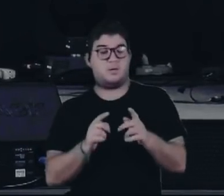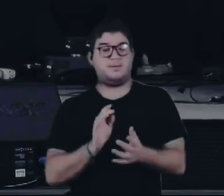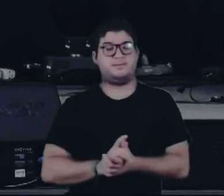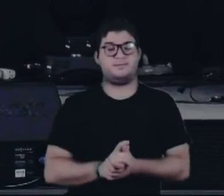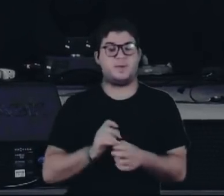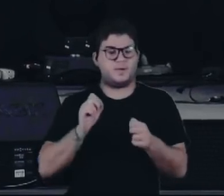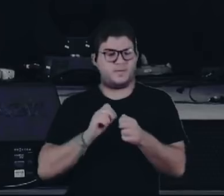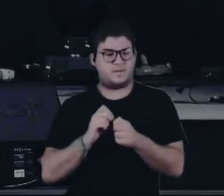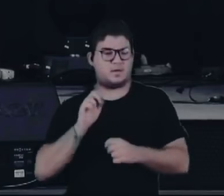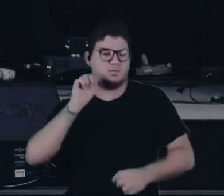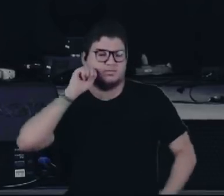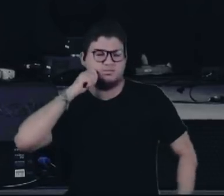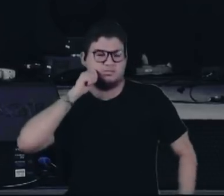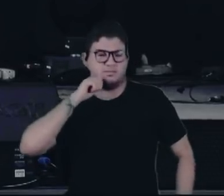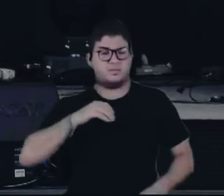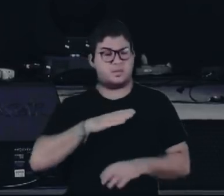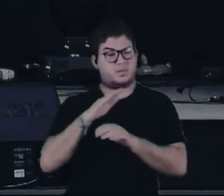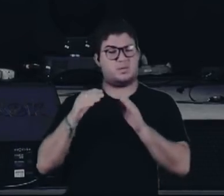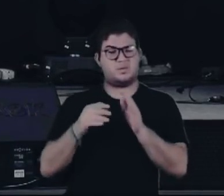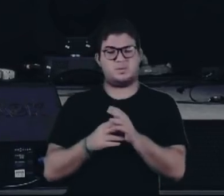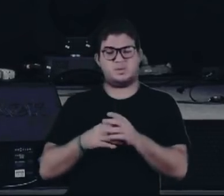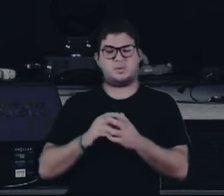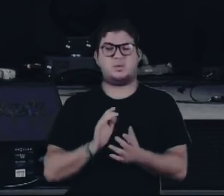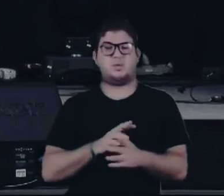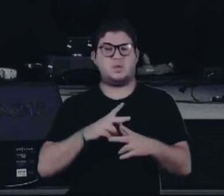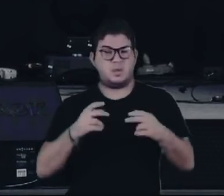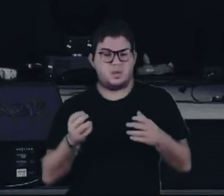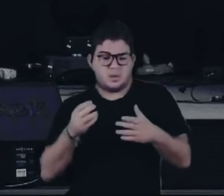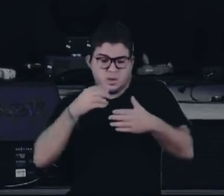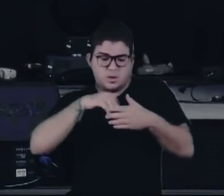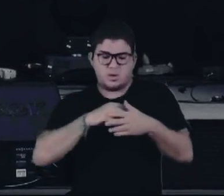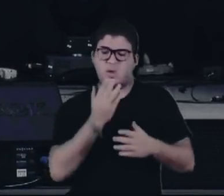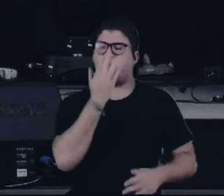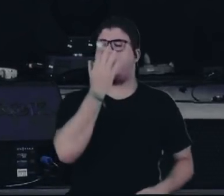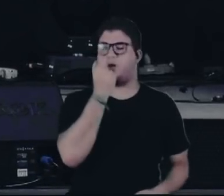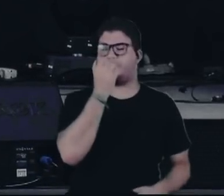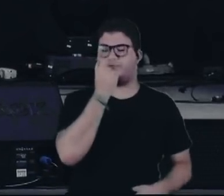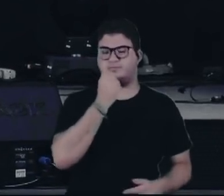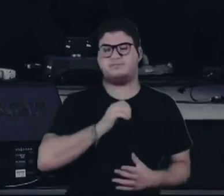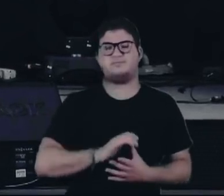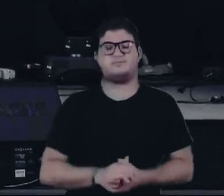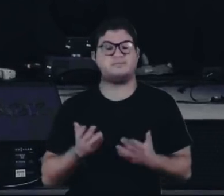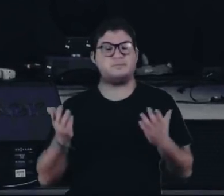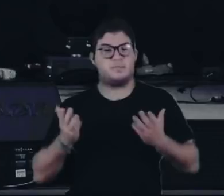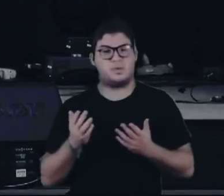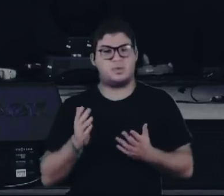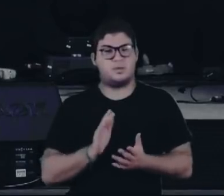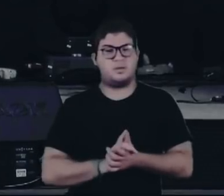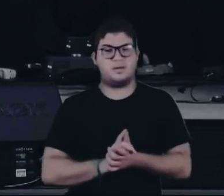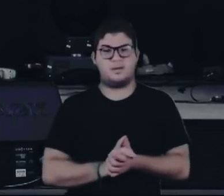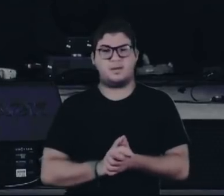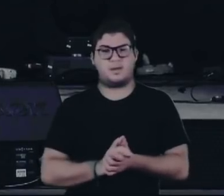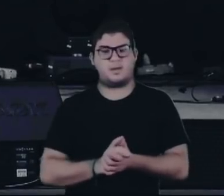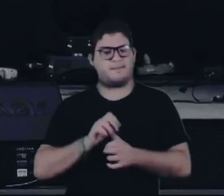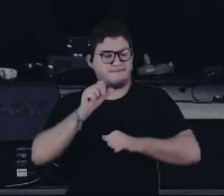pão, falando de todos os ingredientes que você estaria tendo no seu pão. Agora, ninguém podia mudar